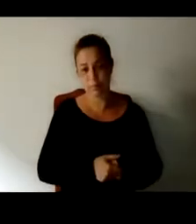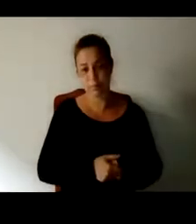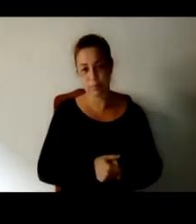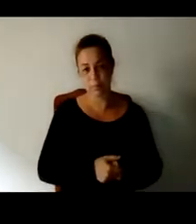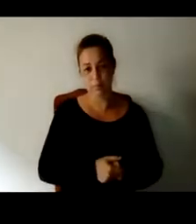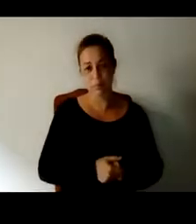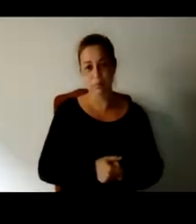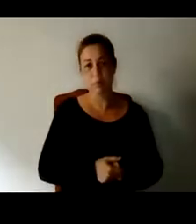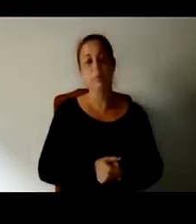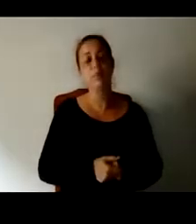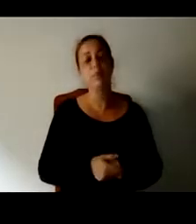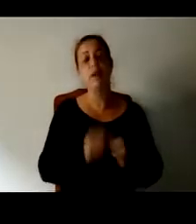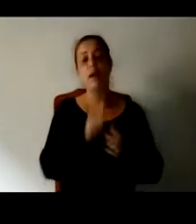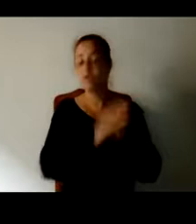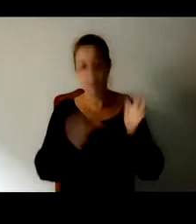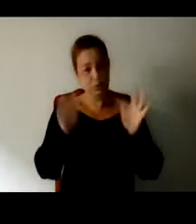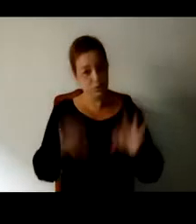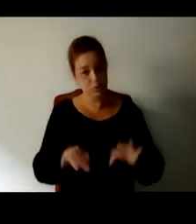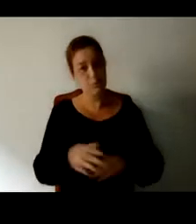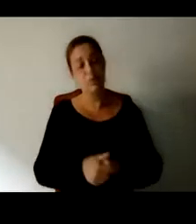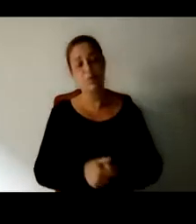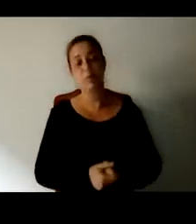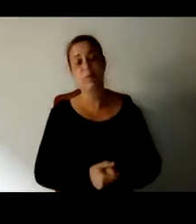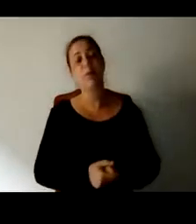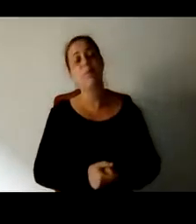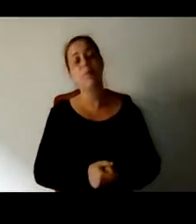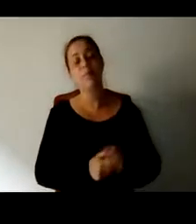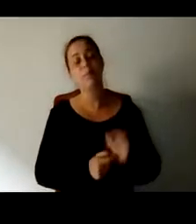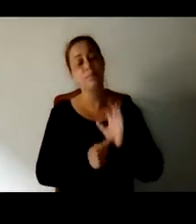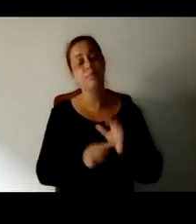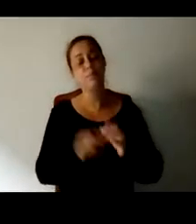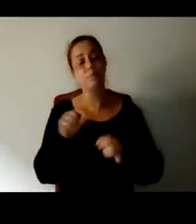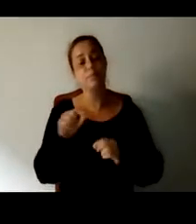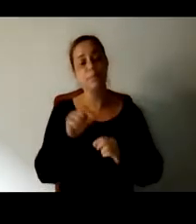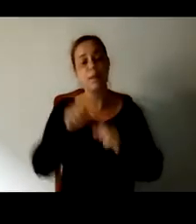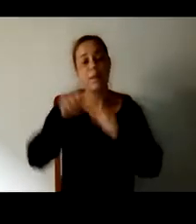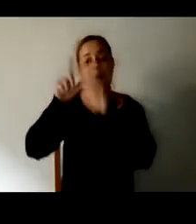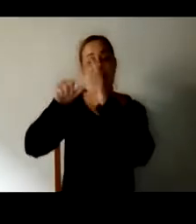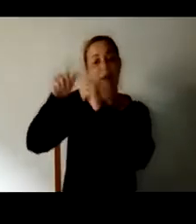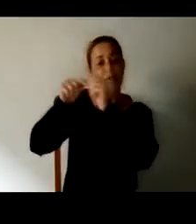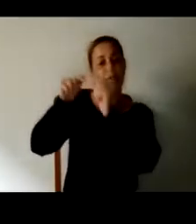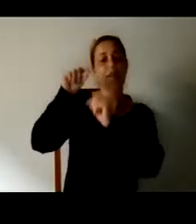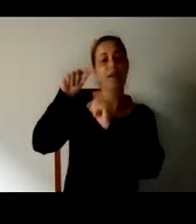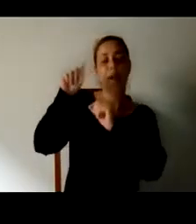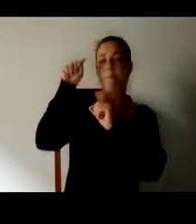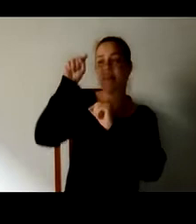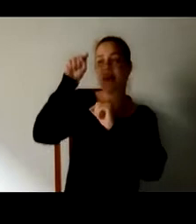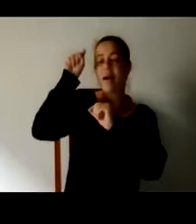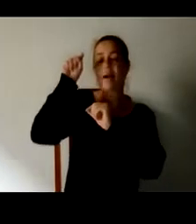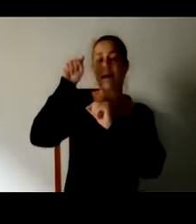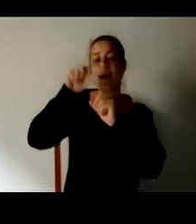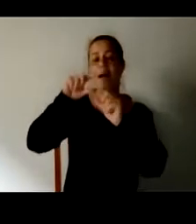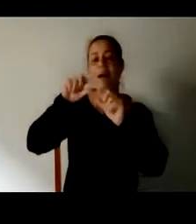E a atividade final. Nessa atividade final tem aqui a estrelinha, clicando nessa estrelinha tem a mensagem,